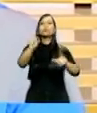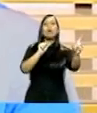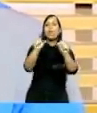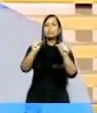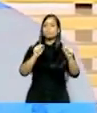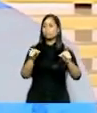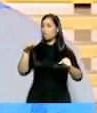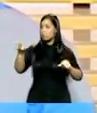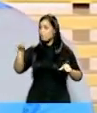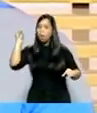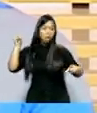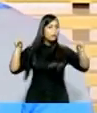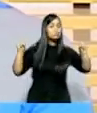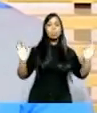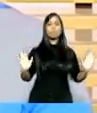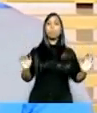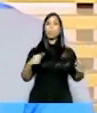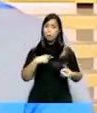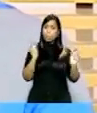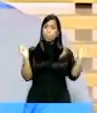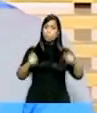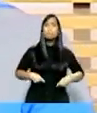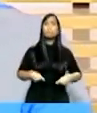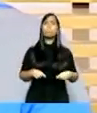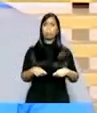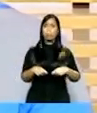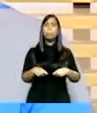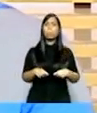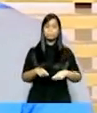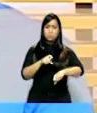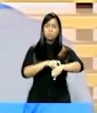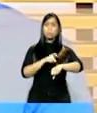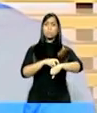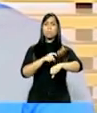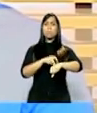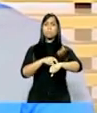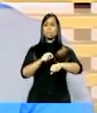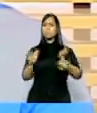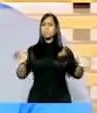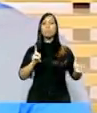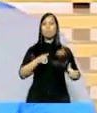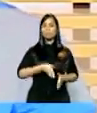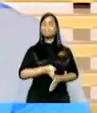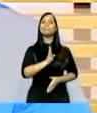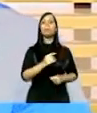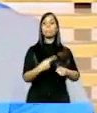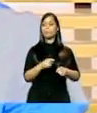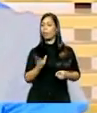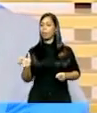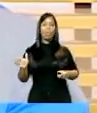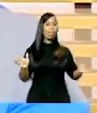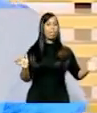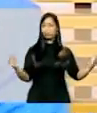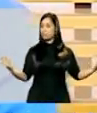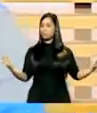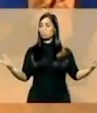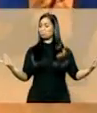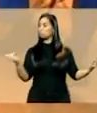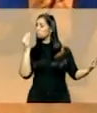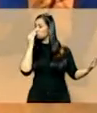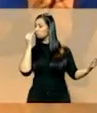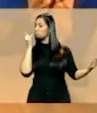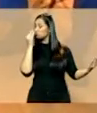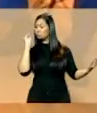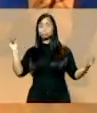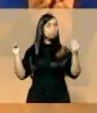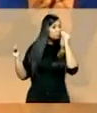do lado X ou do lado Y, né? Eu posso, né, num determinado momento, não optar por lado nenhum. Por quê? Porque aqueles lados apresentados não me agradam, não